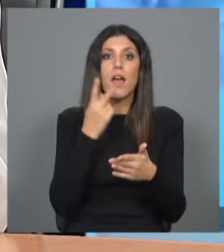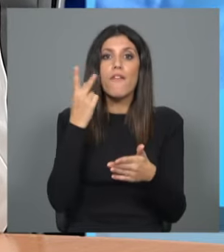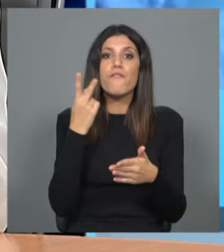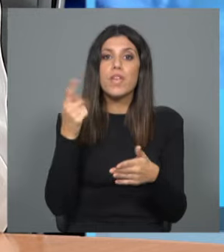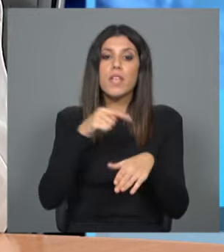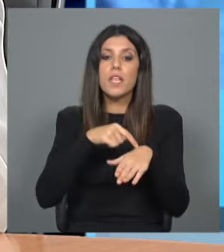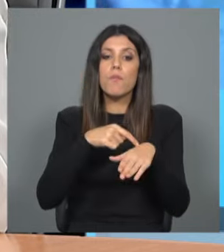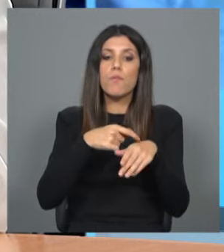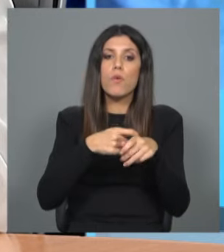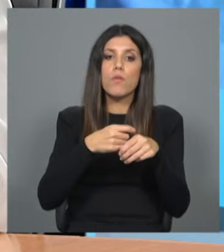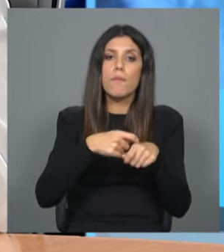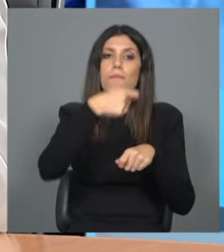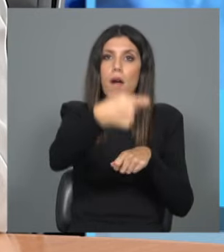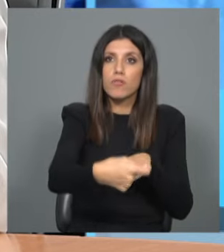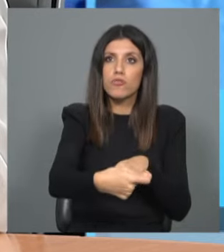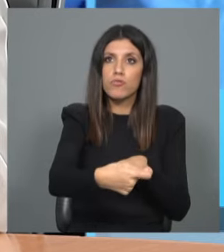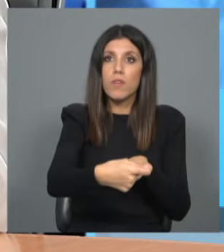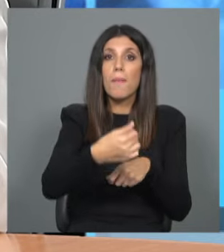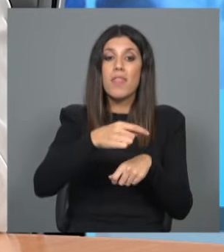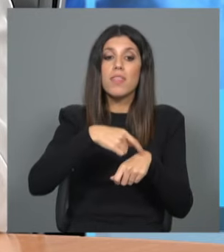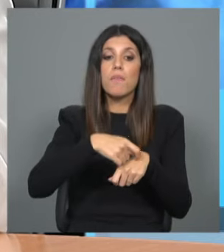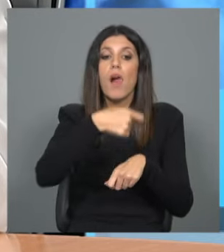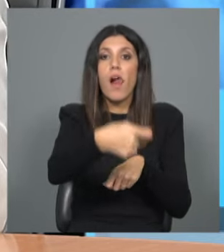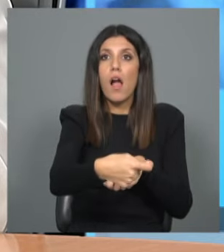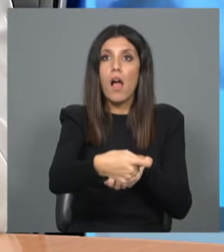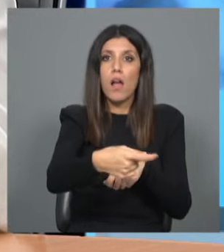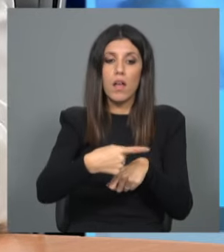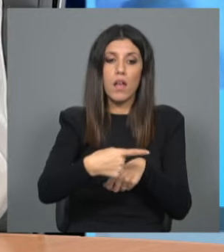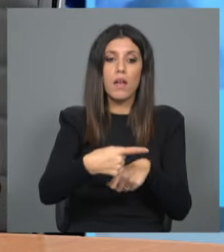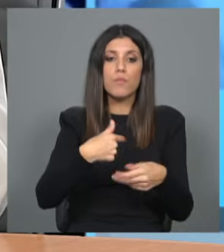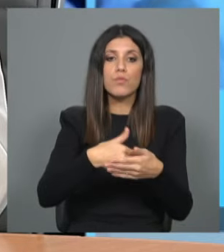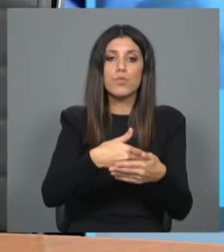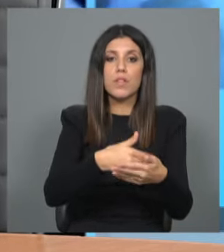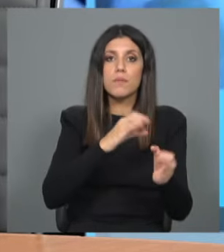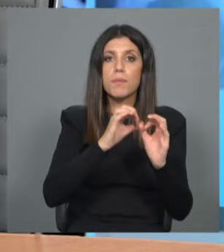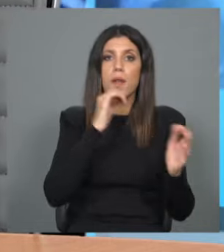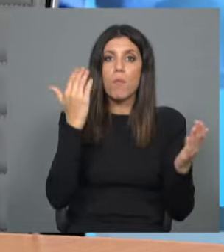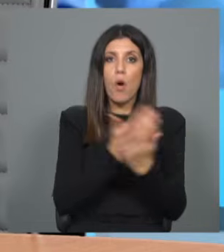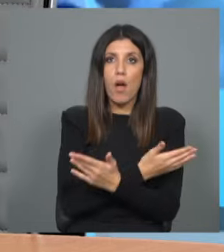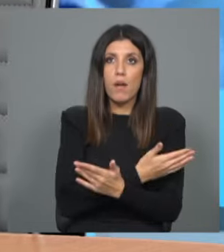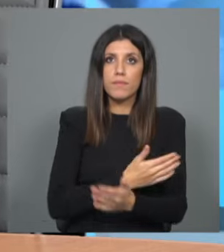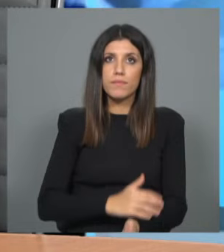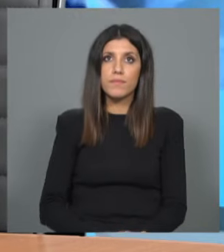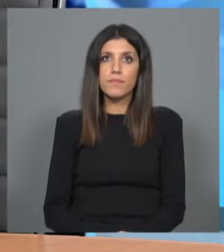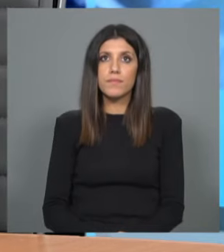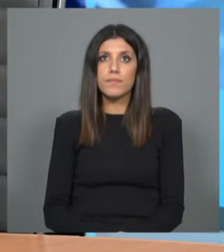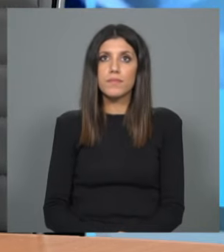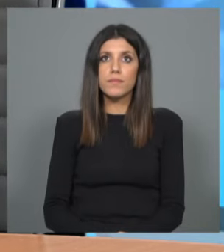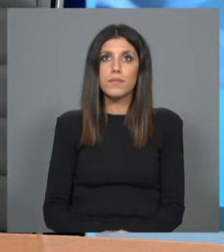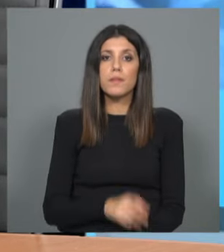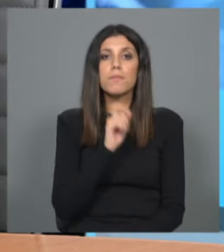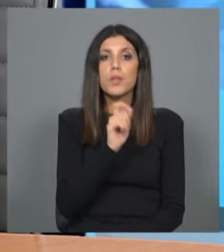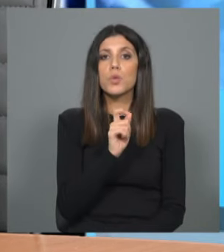tempo que muitas vezes é um tempo de processo de morrer. O processo de morte, em vez de ser em alguns minutos, algumas